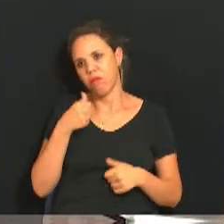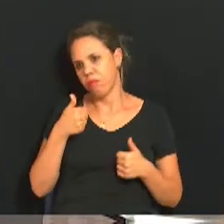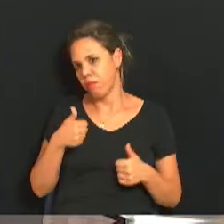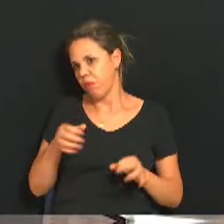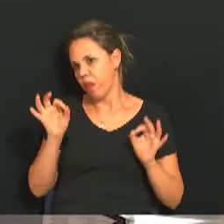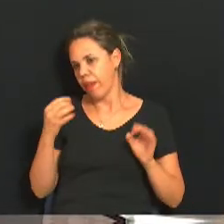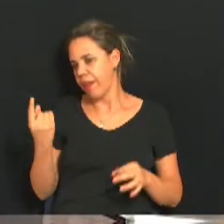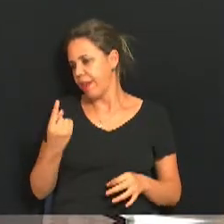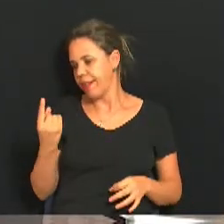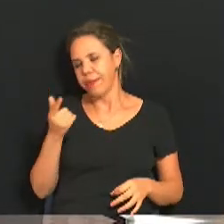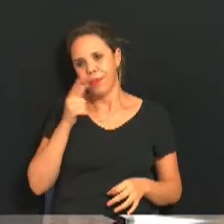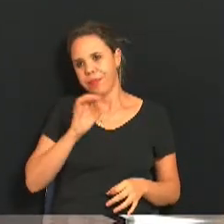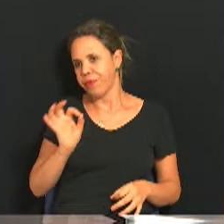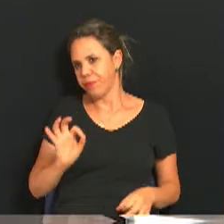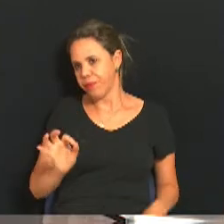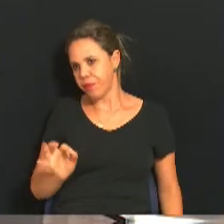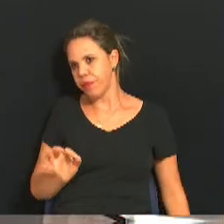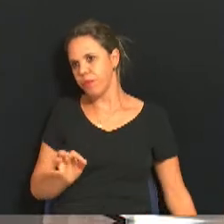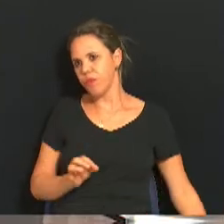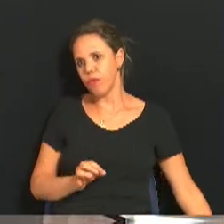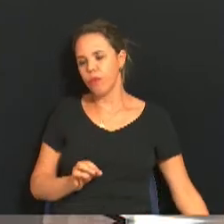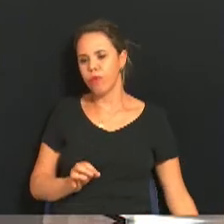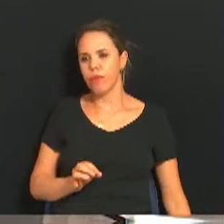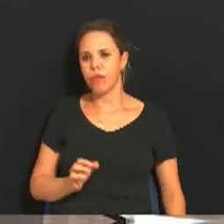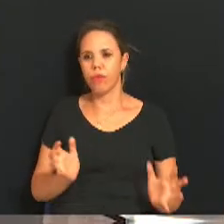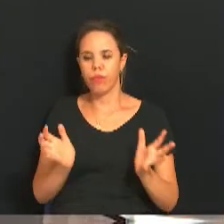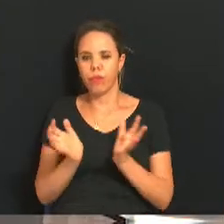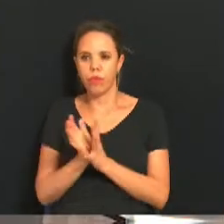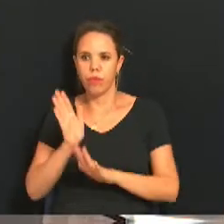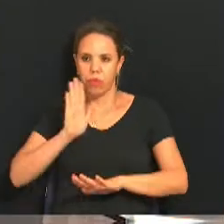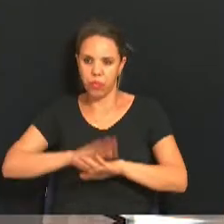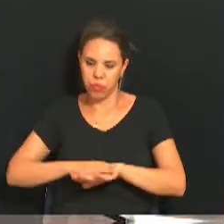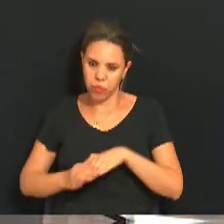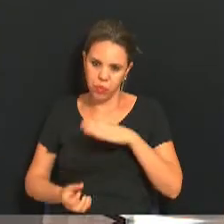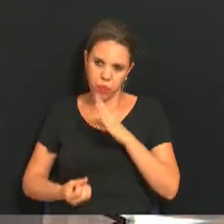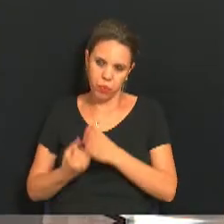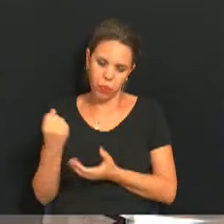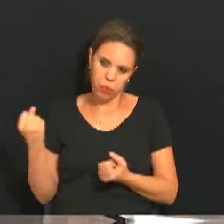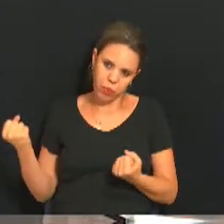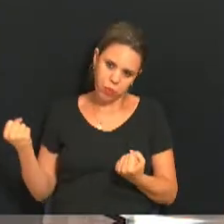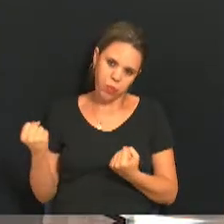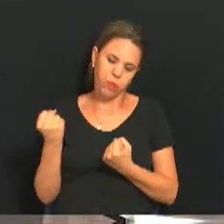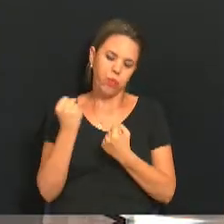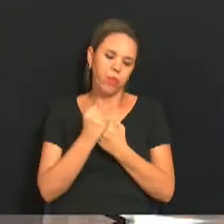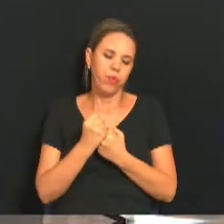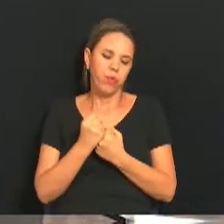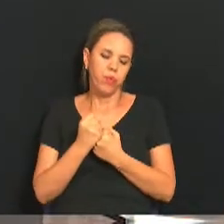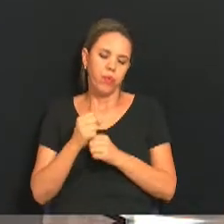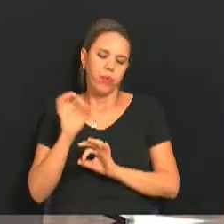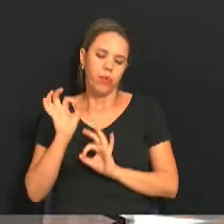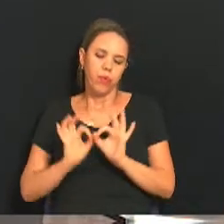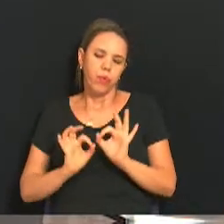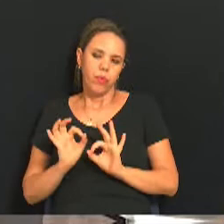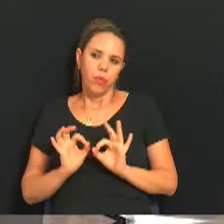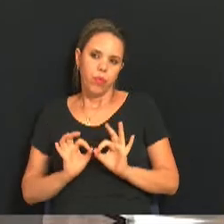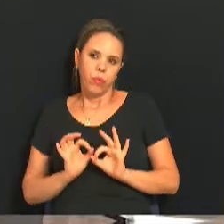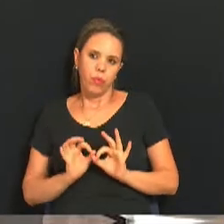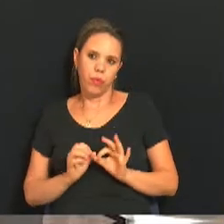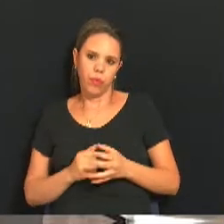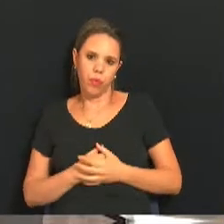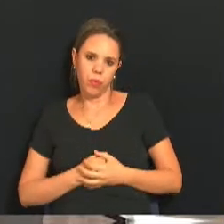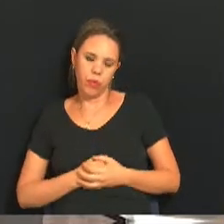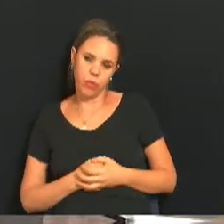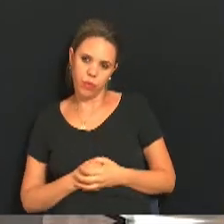sozinho você não consegue uma equipe bem formada uma equipe bem organizada a coisa